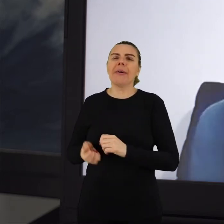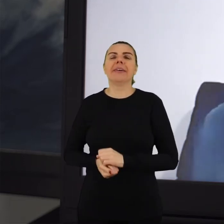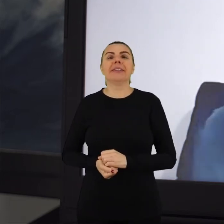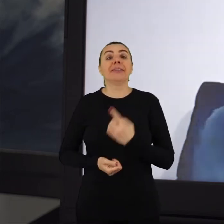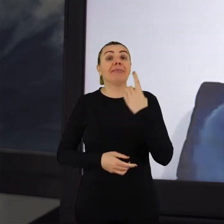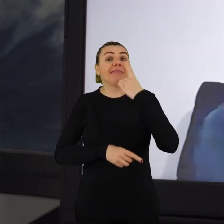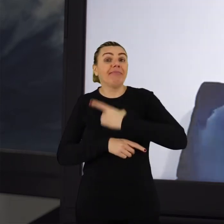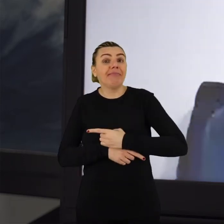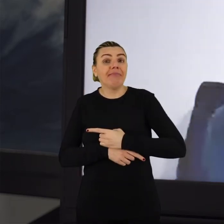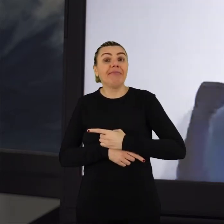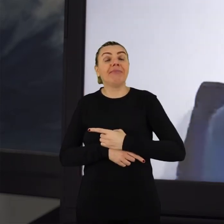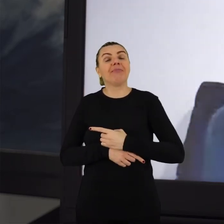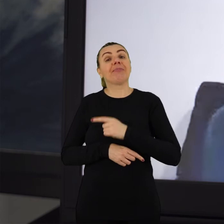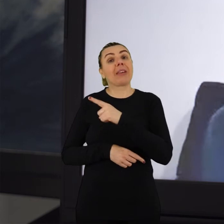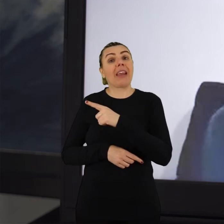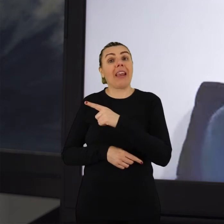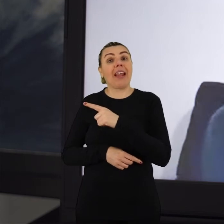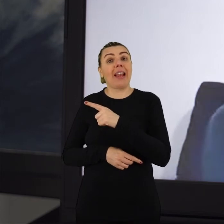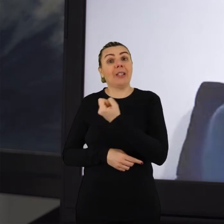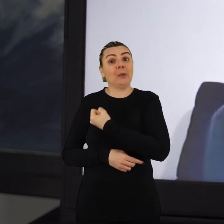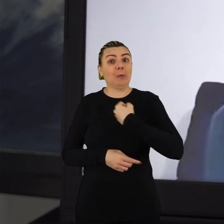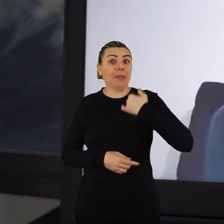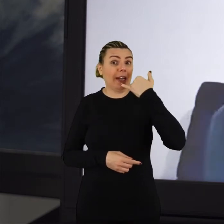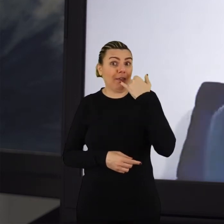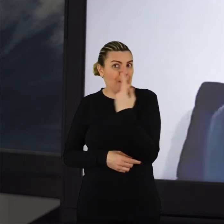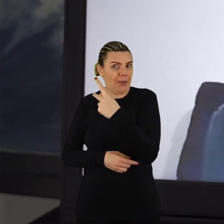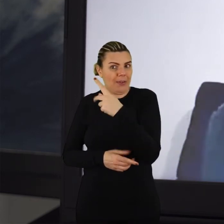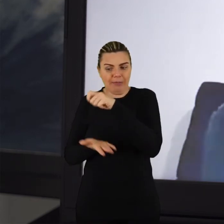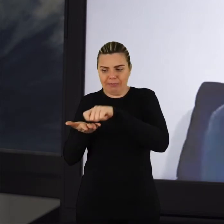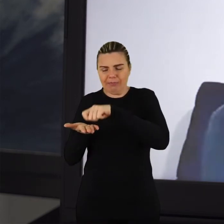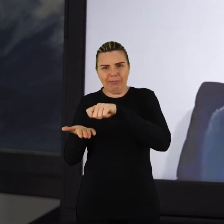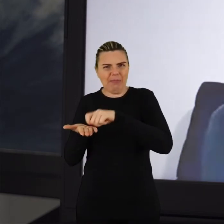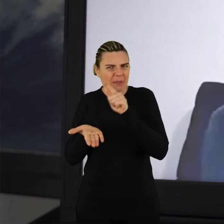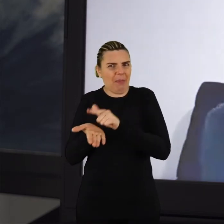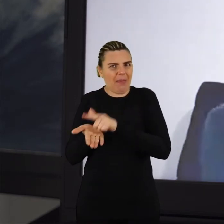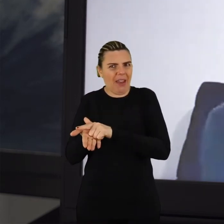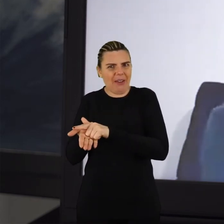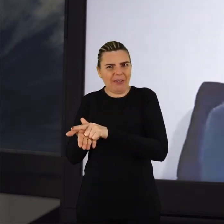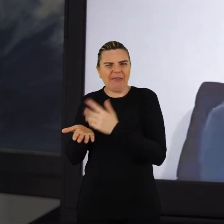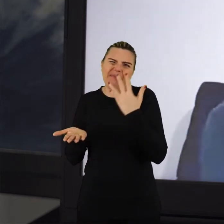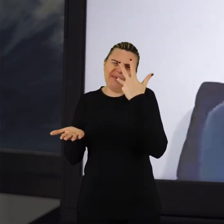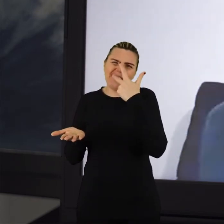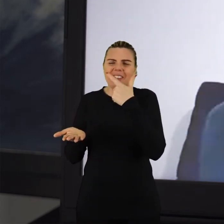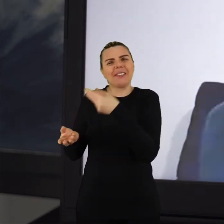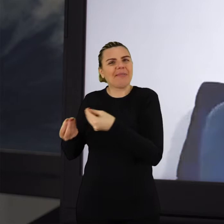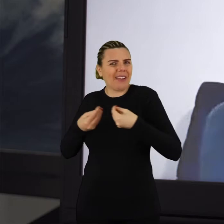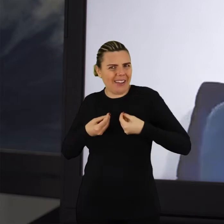um dia ele anotou o número dele num guardanapo. Eu achei bonito.